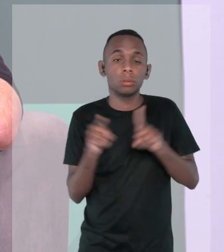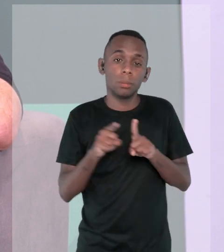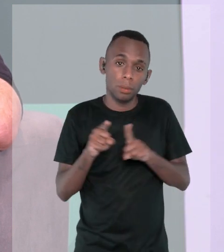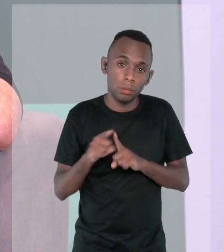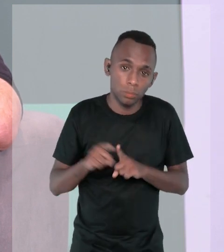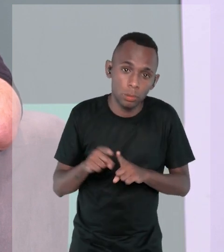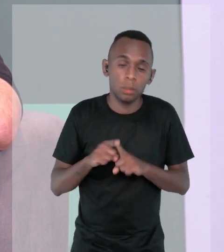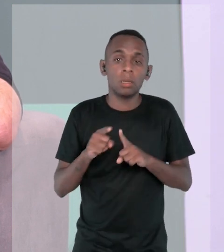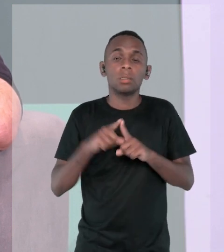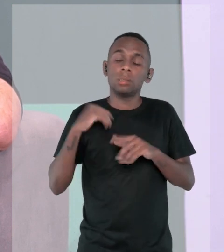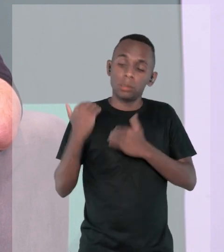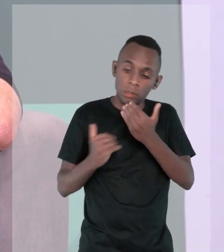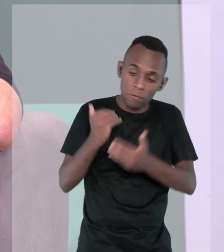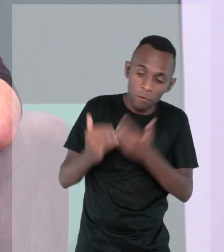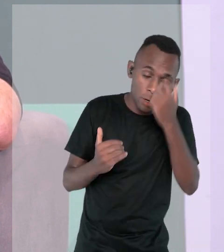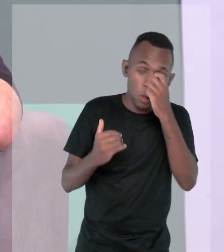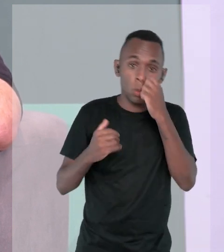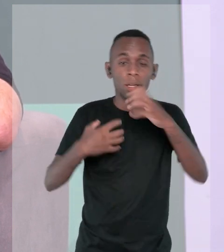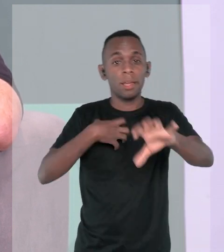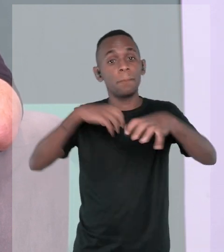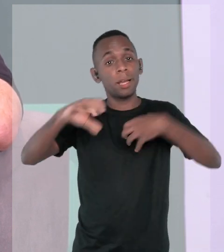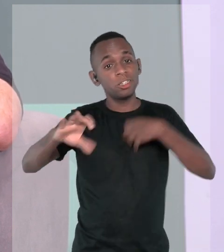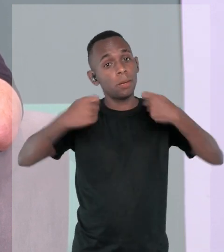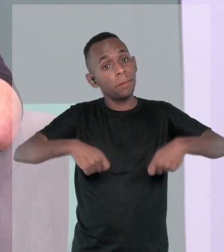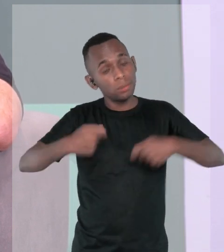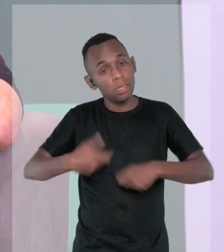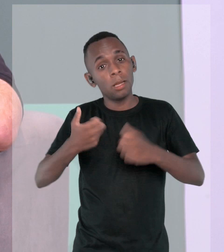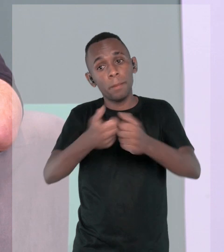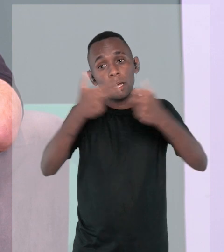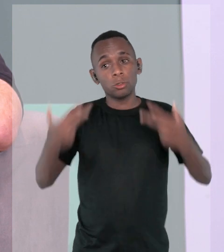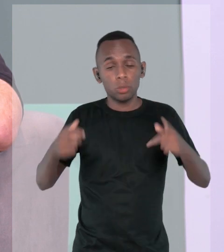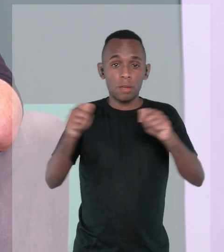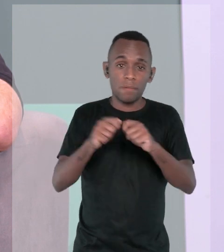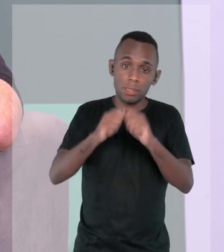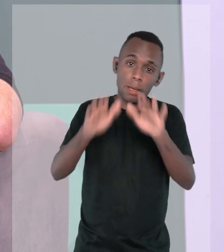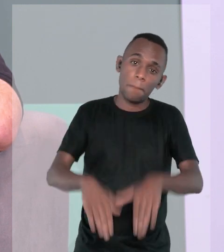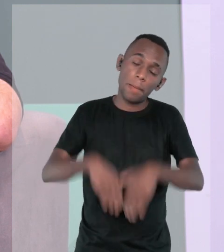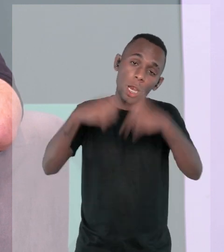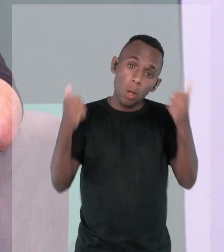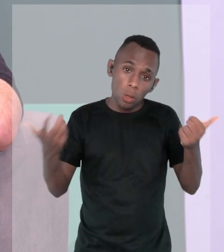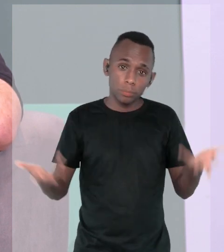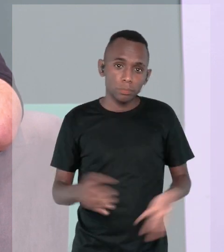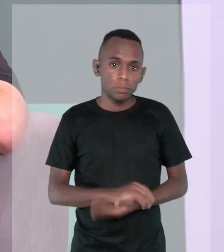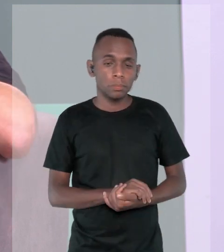comecem a se preocupar em desenvolver a empatia para que as coisas sejam feitas da melhor forma possível?